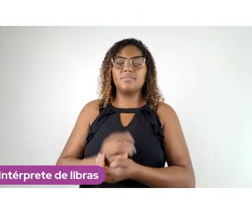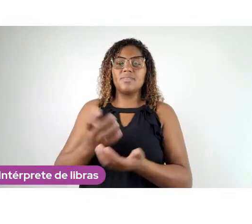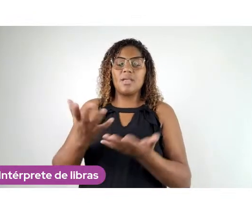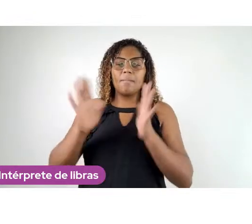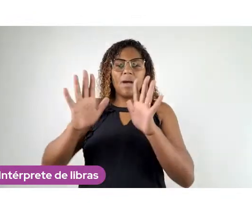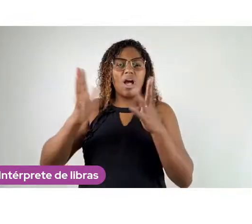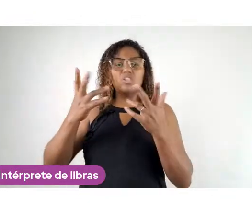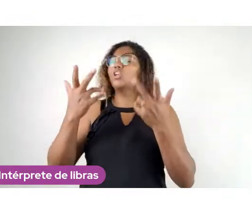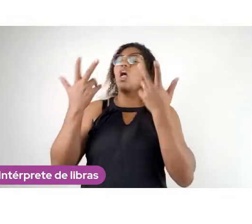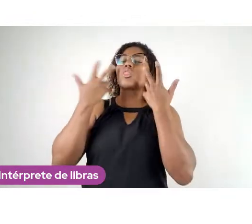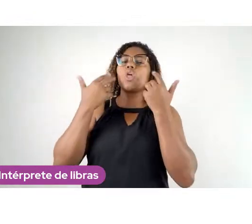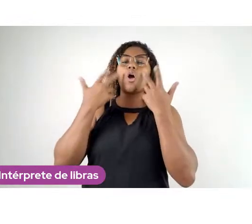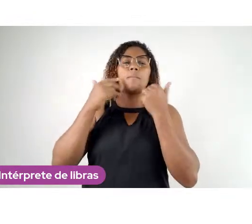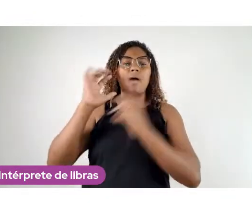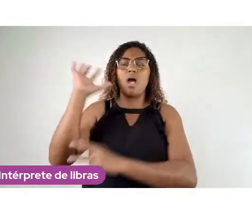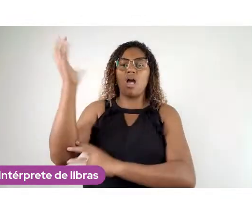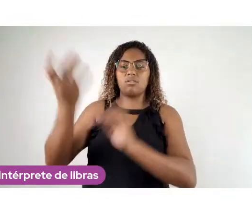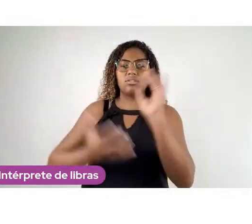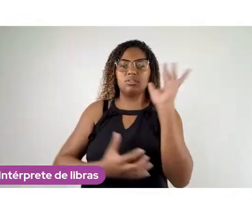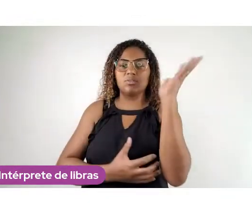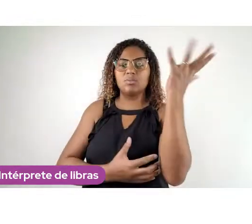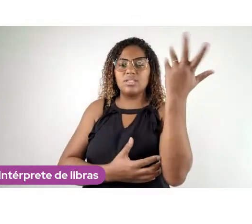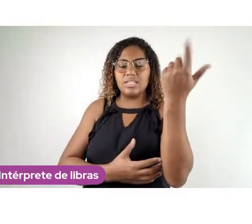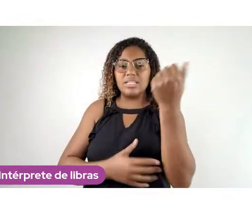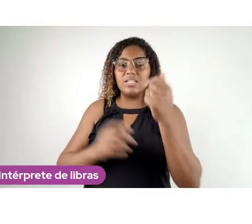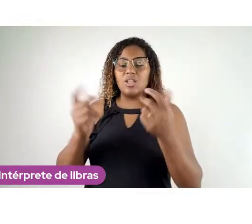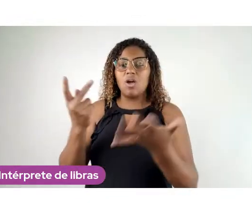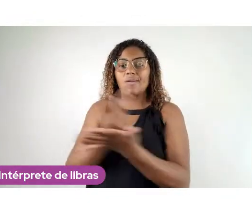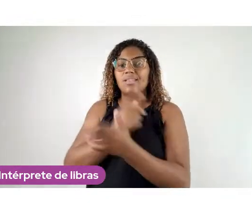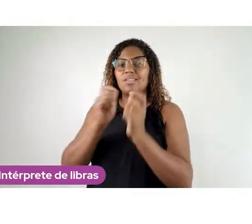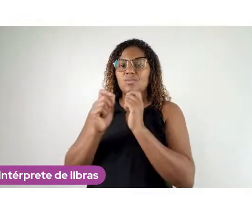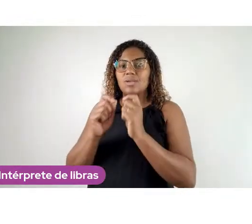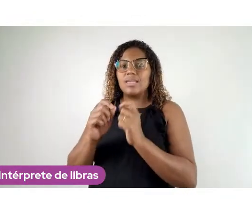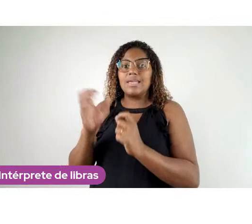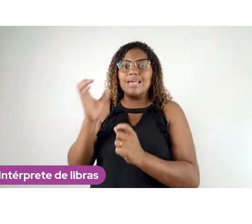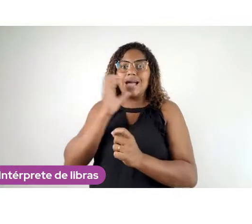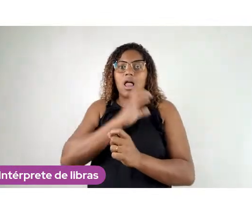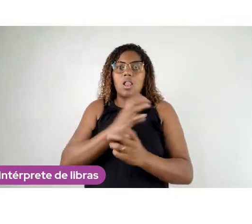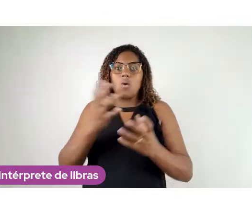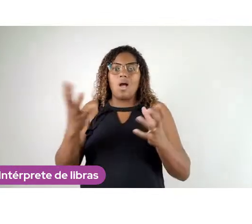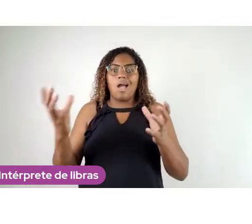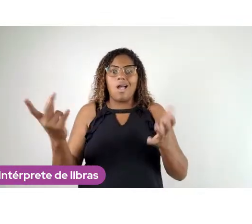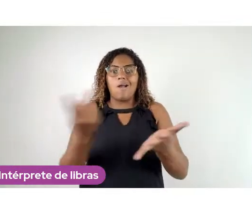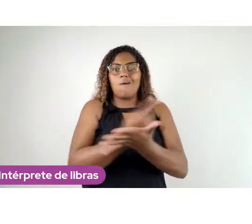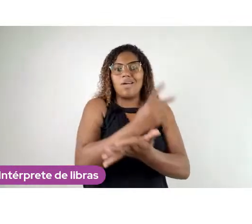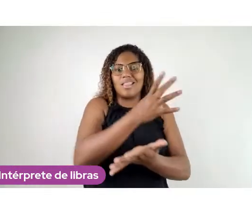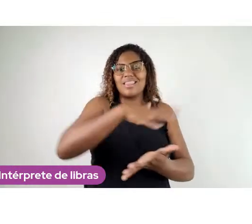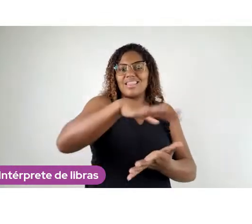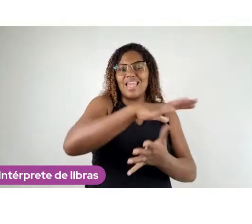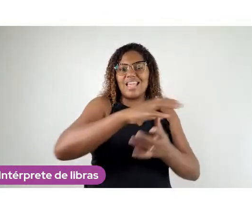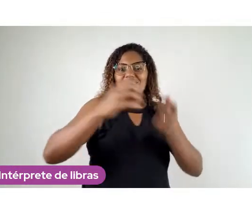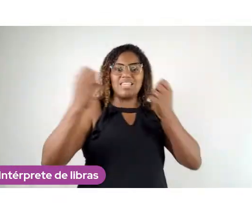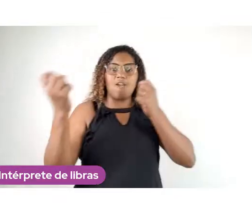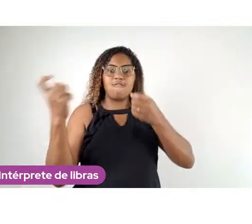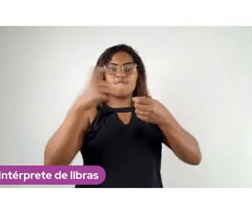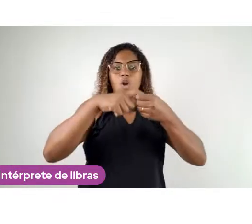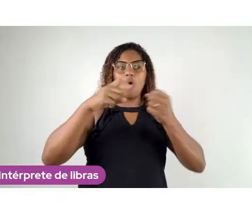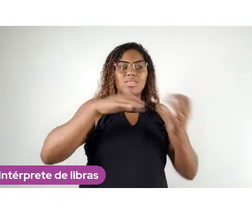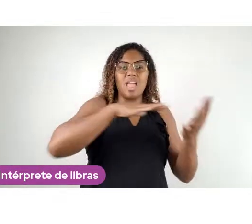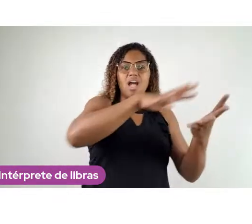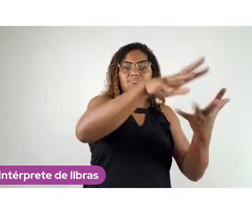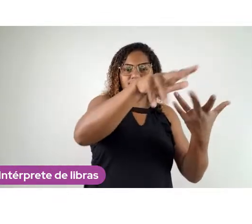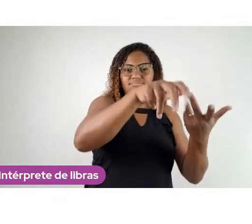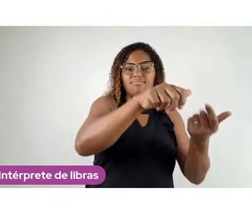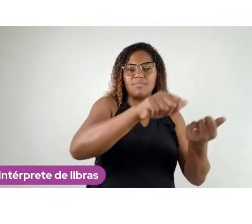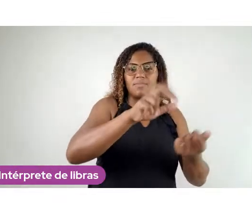mais amenas, porque eles aprisionam parte do calor que é emitido de volta para a atmosfera pela radiação solar, que